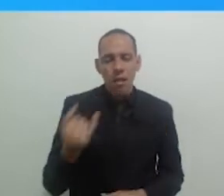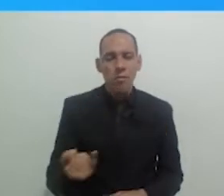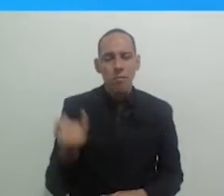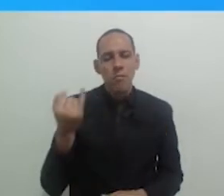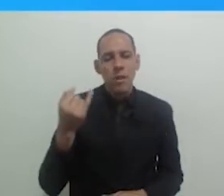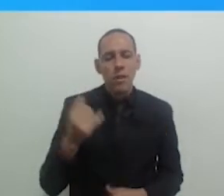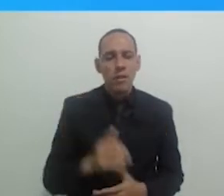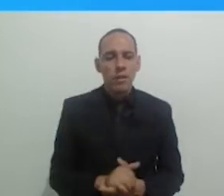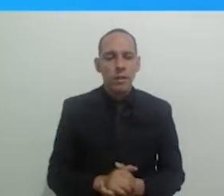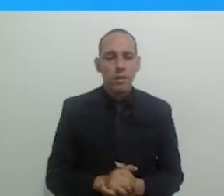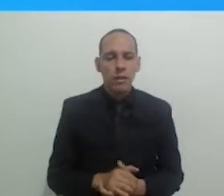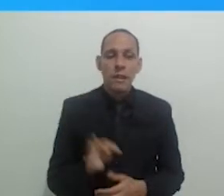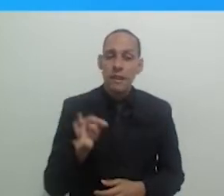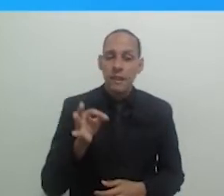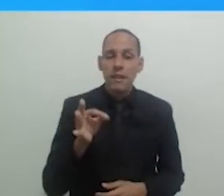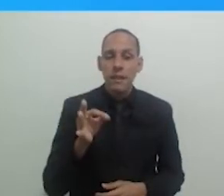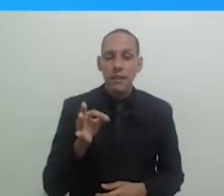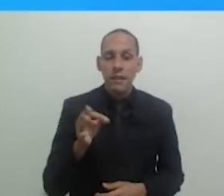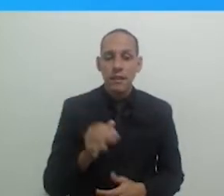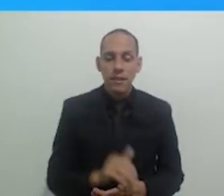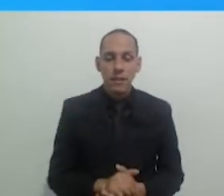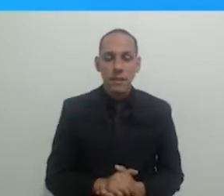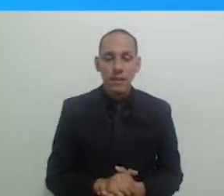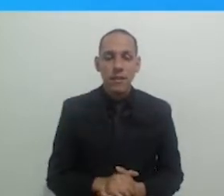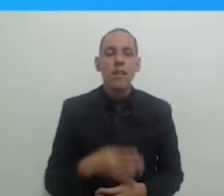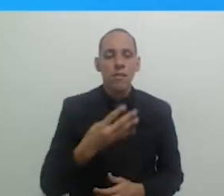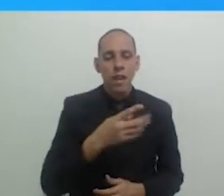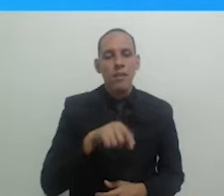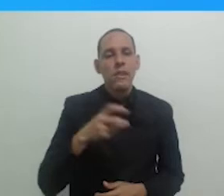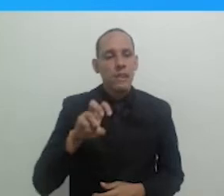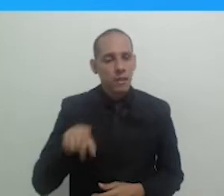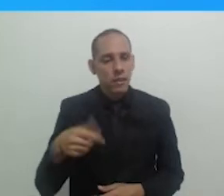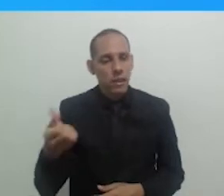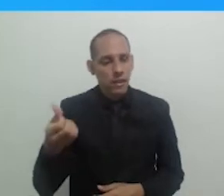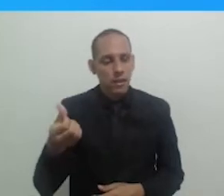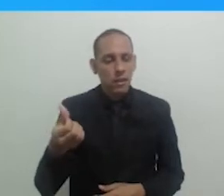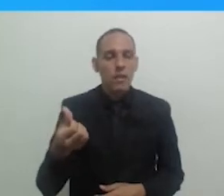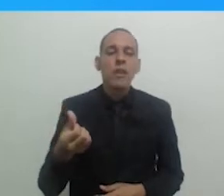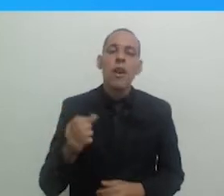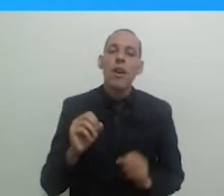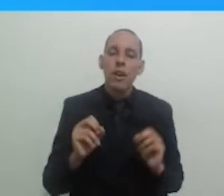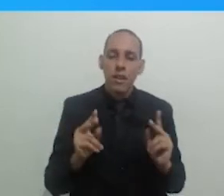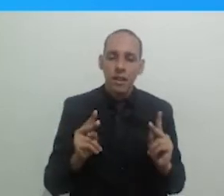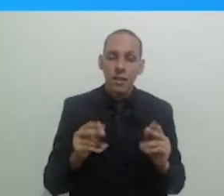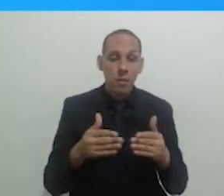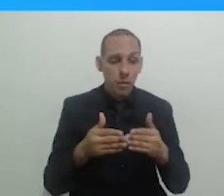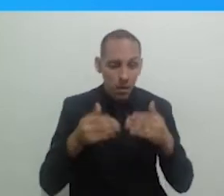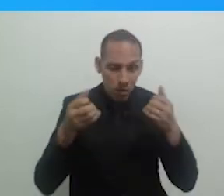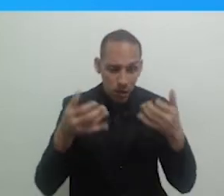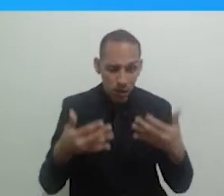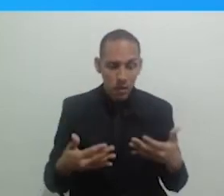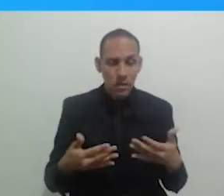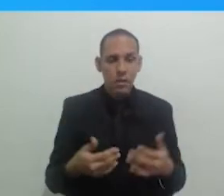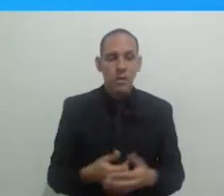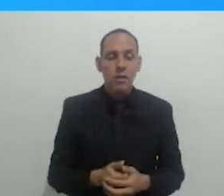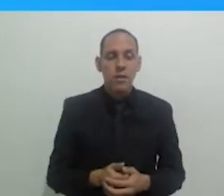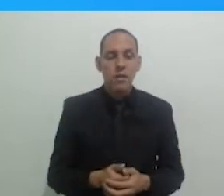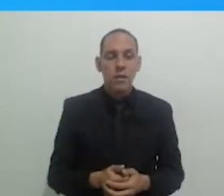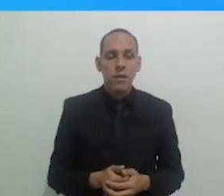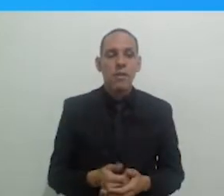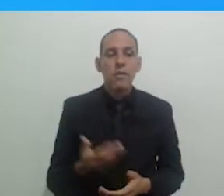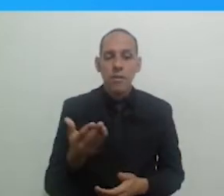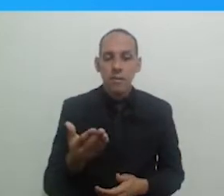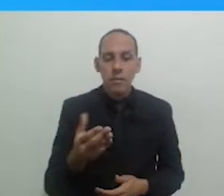pronto. Do 4, 5 e o 6. 4 e o 5 e o 6. Pela ordem. Desembargador Zeneide pede vista. Pois não, desembargador Cláudio. Pela ordem. Sobre